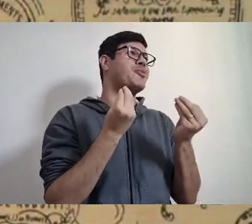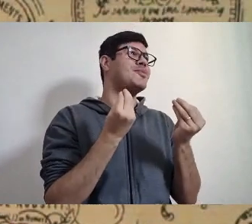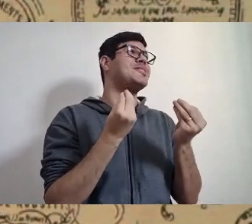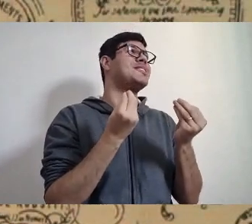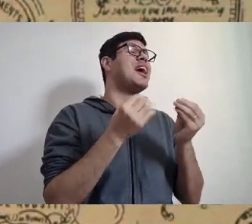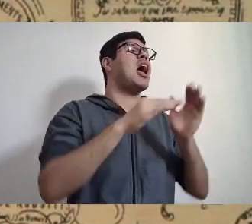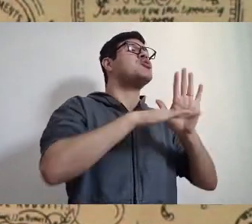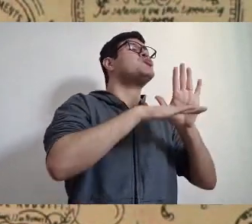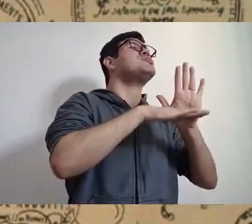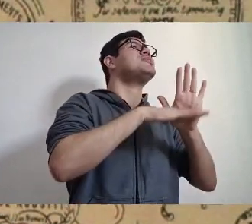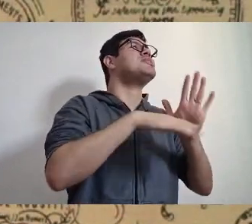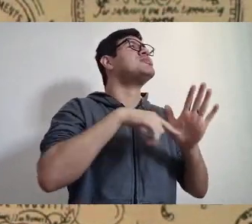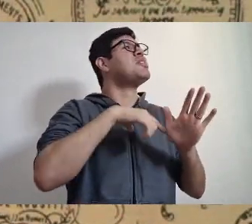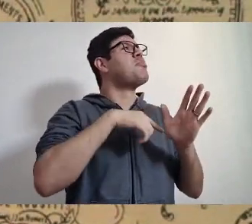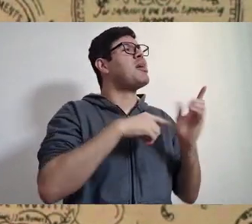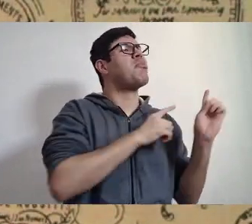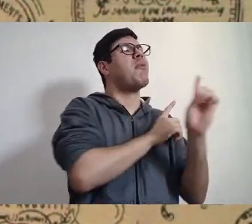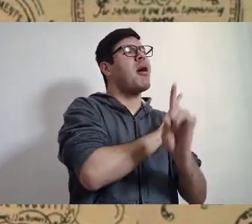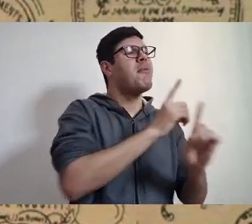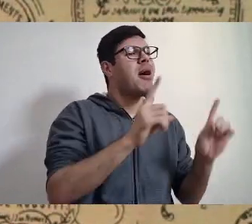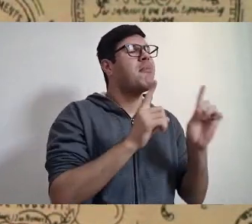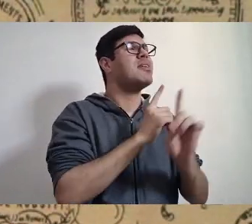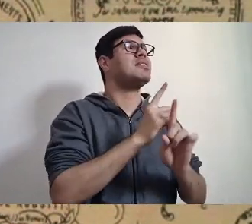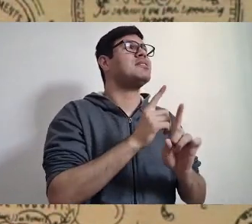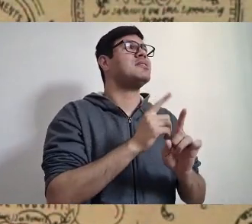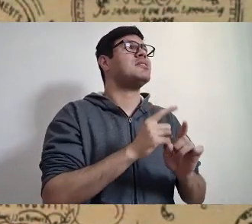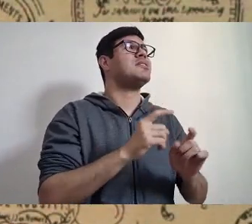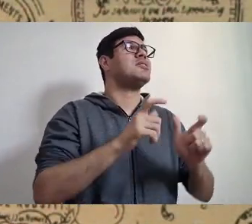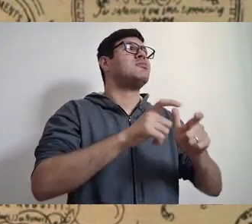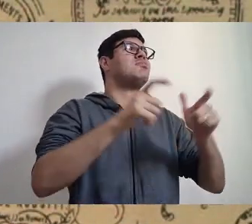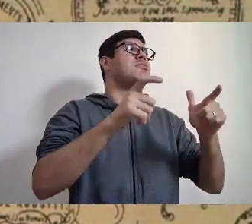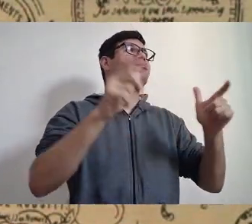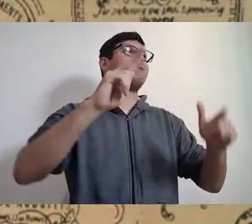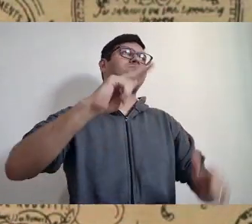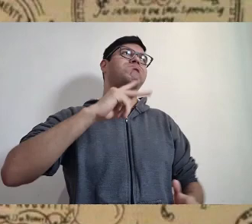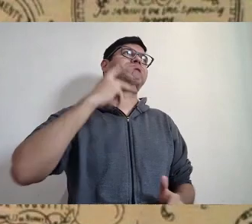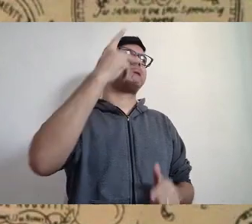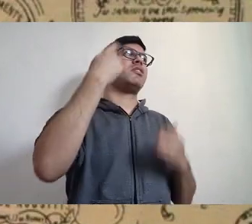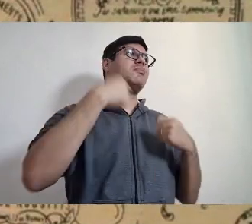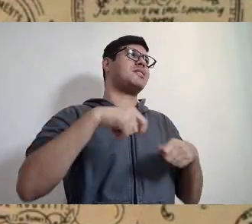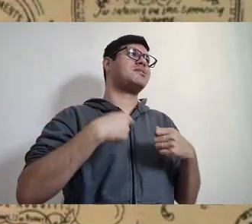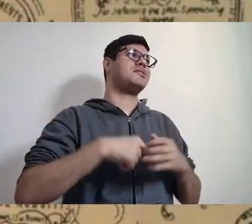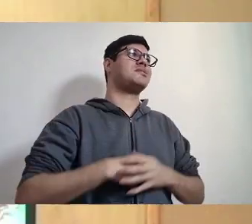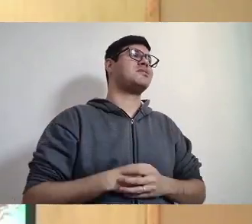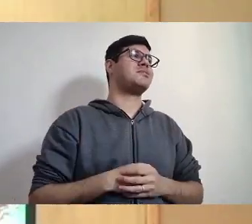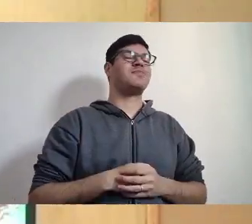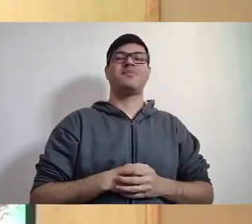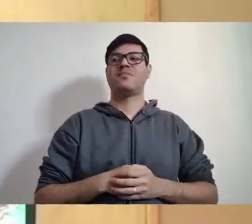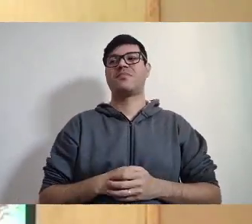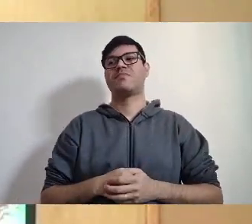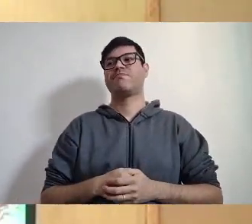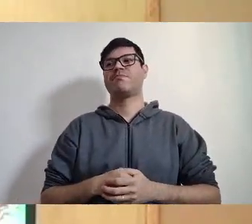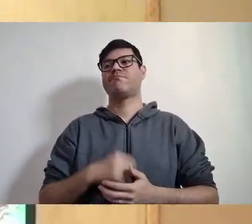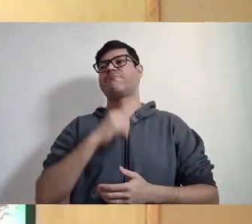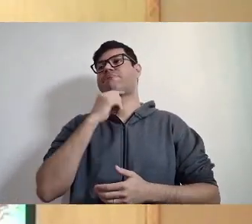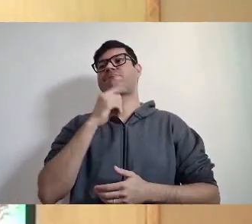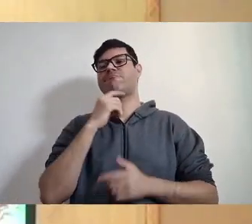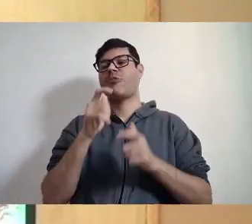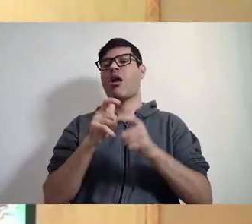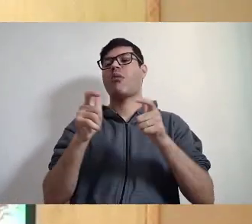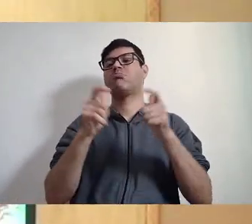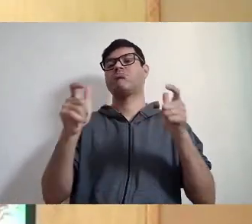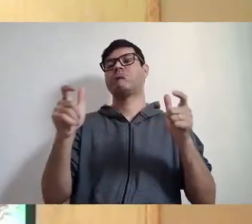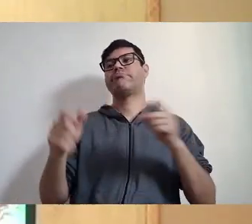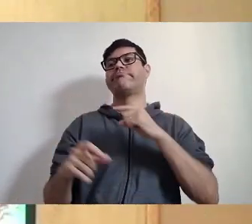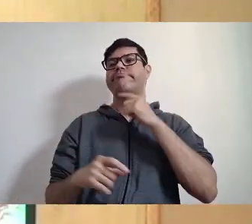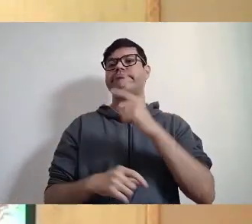junto, né? Então, assim, vai ter que duplicar a Câmara, no caso, né? Não tem como aumentar ali também, né? O prédio. Tem sim, Gil.